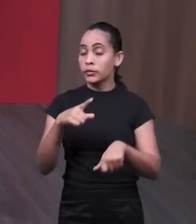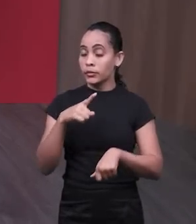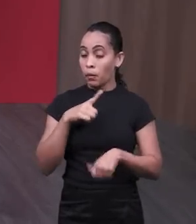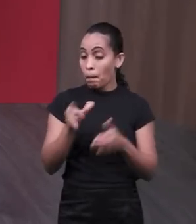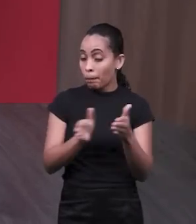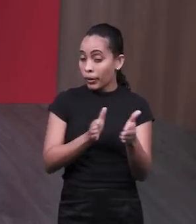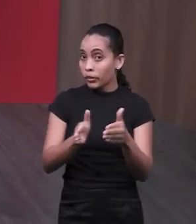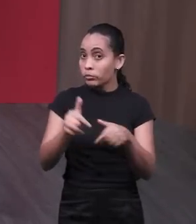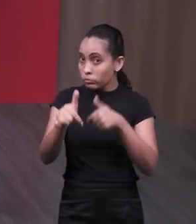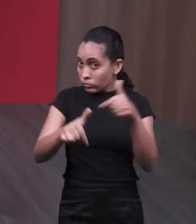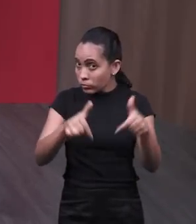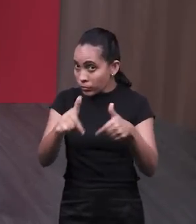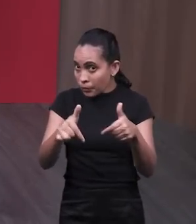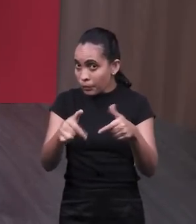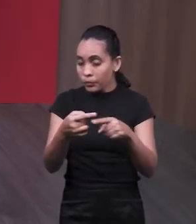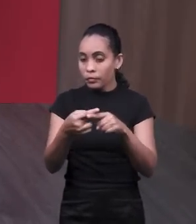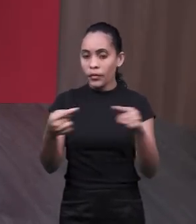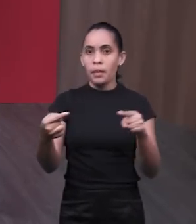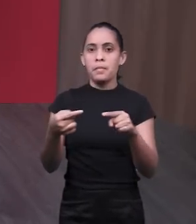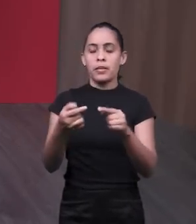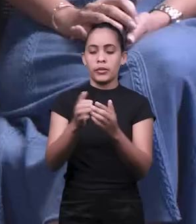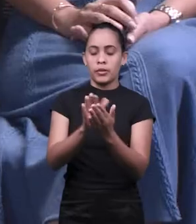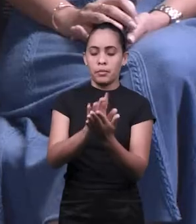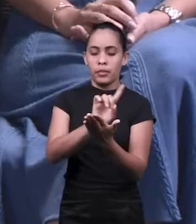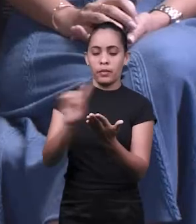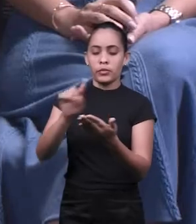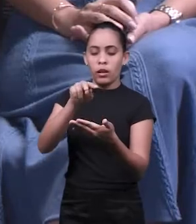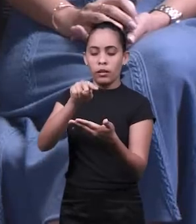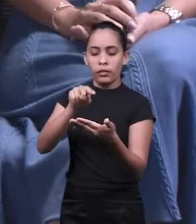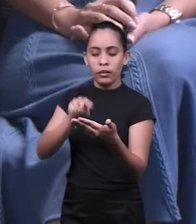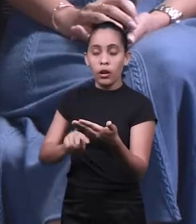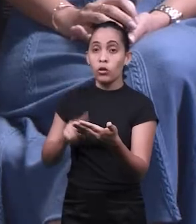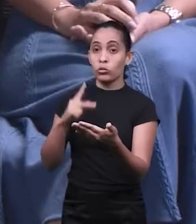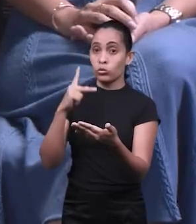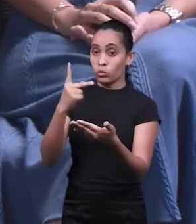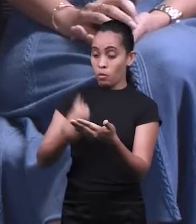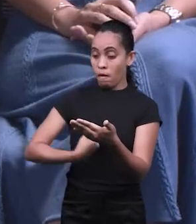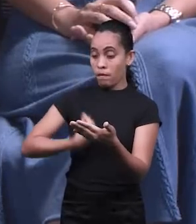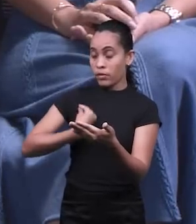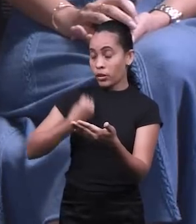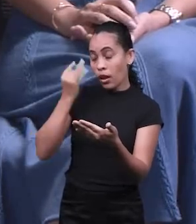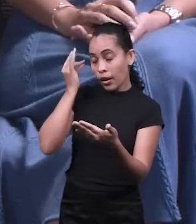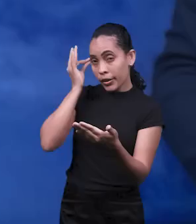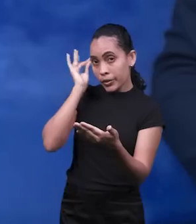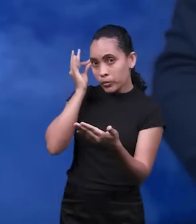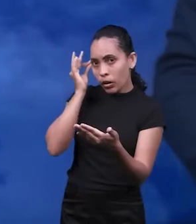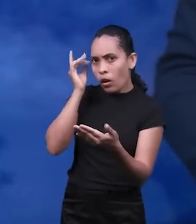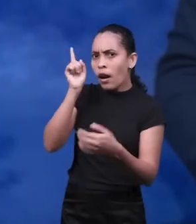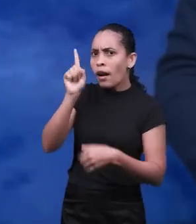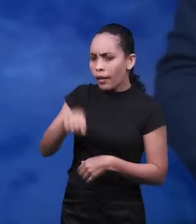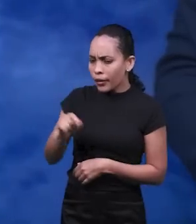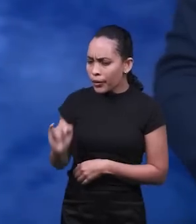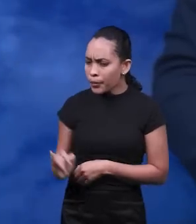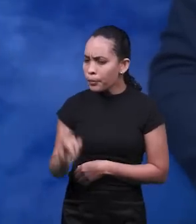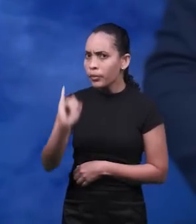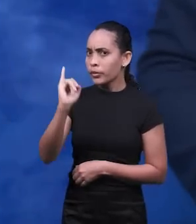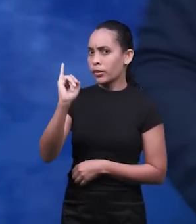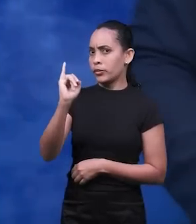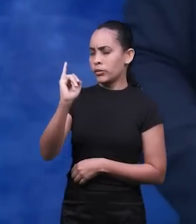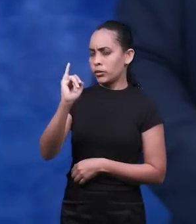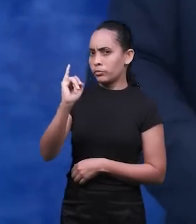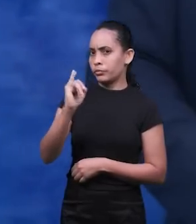momento, e não somente a leitura da palavra, mas a vida espiritual, isso é